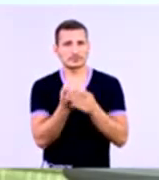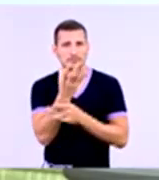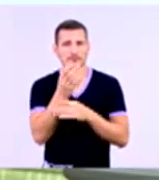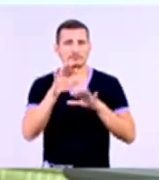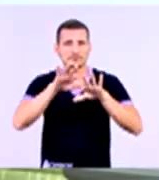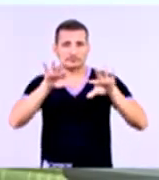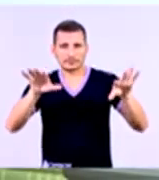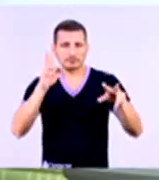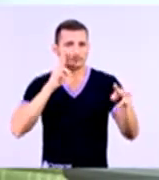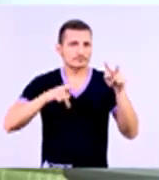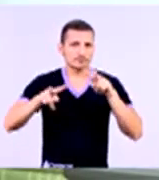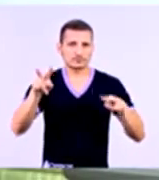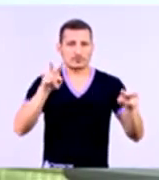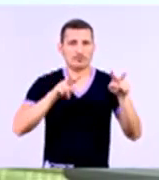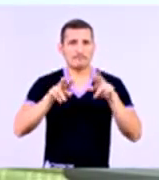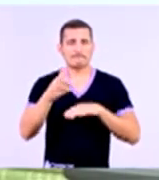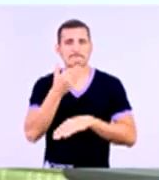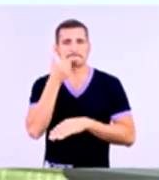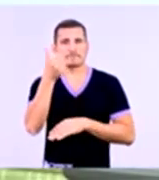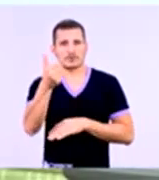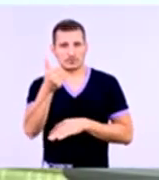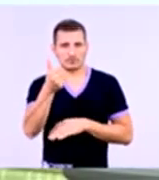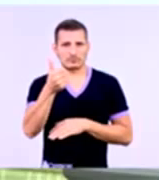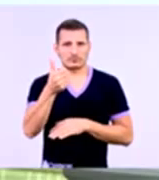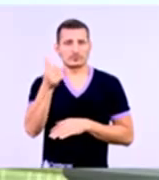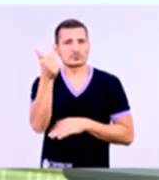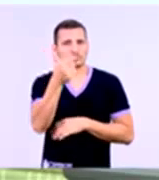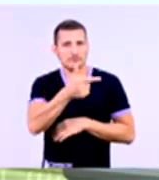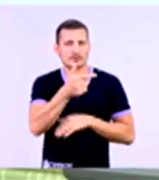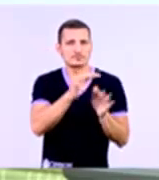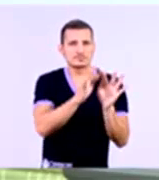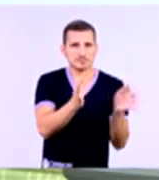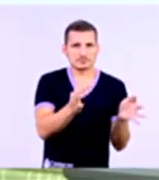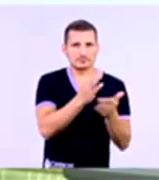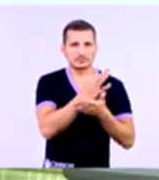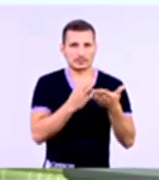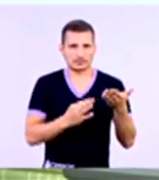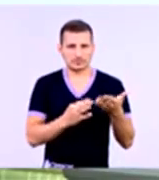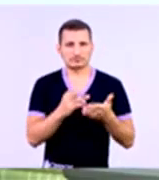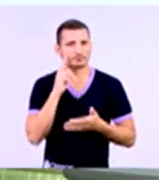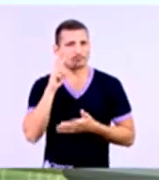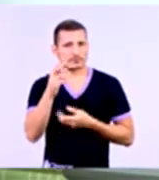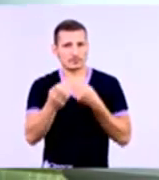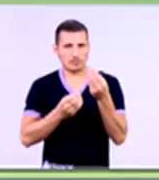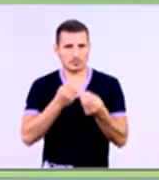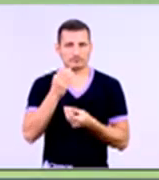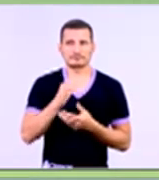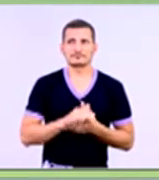visual muito mais aprimorada do que estaria em um simples texto. Vamos ver como declarar.